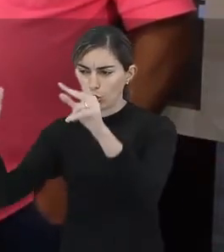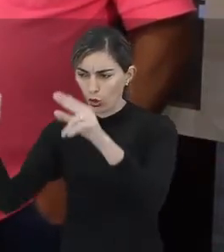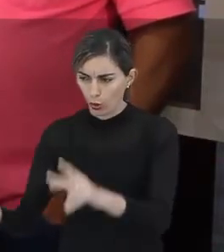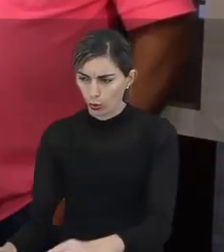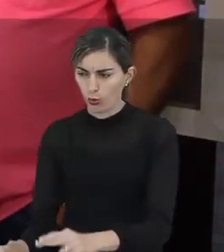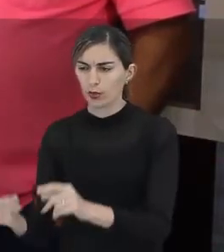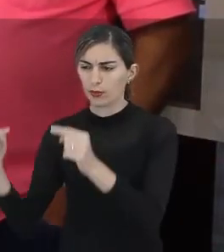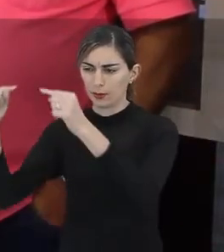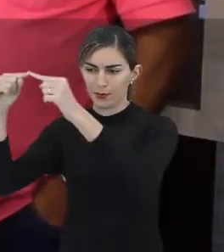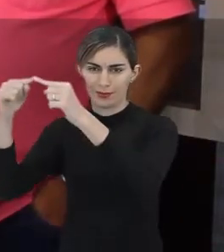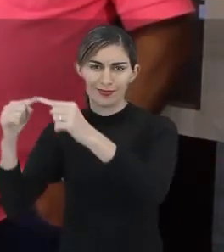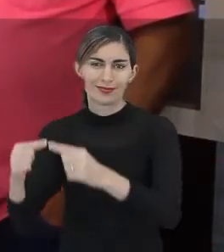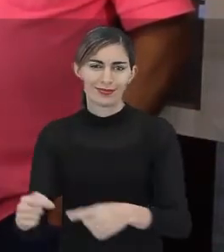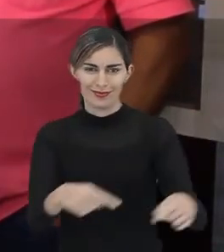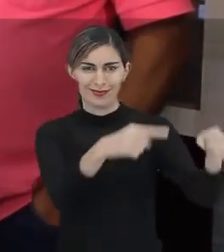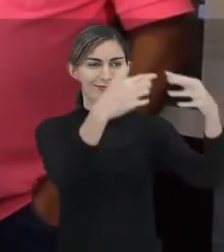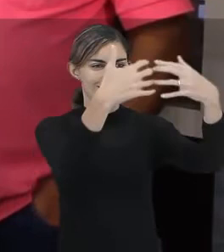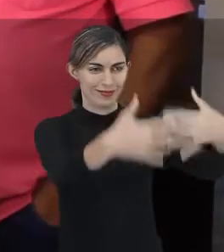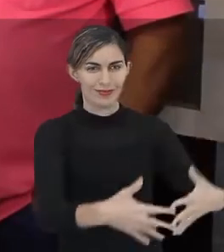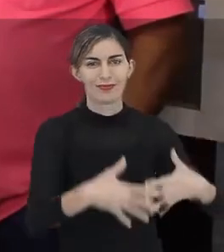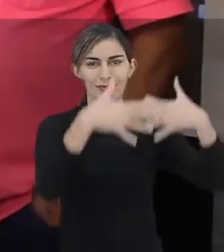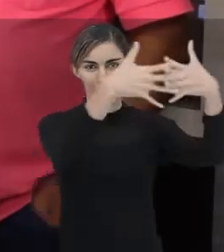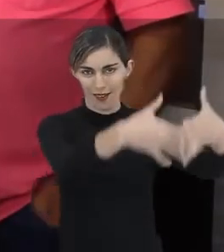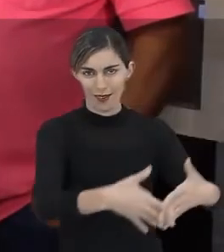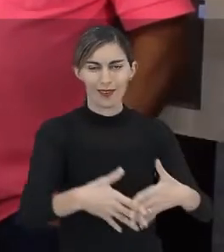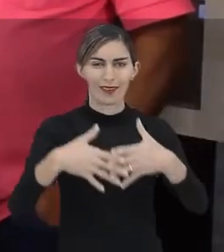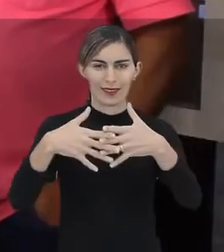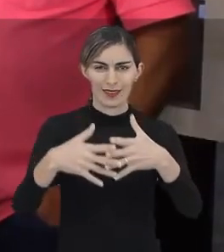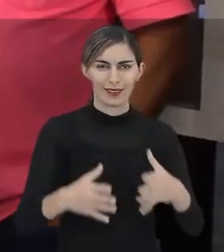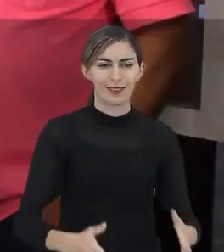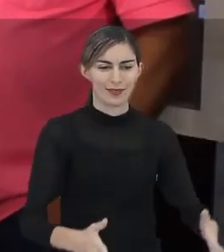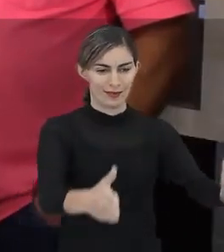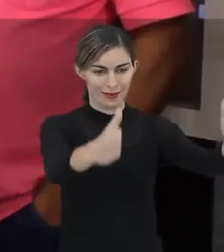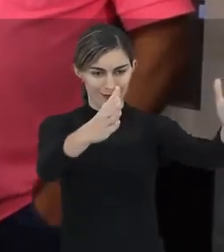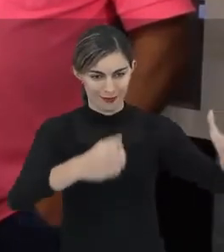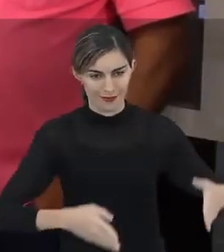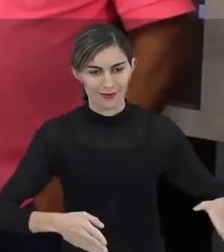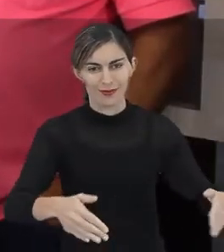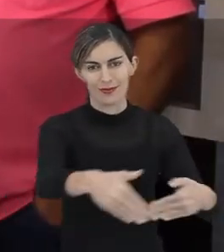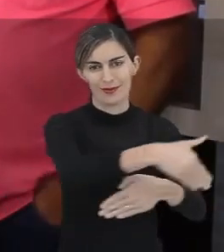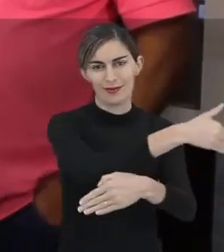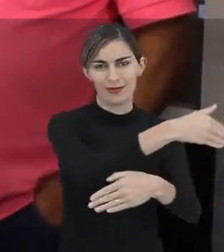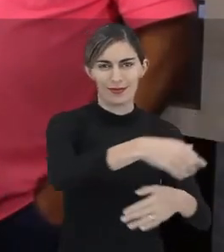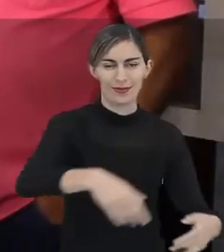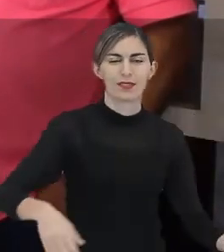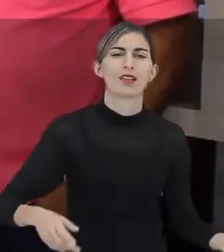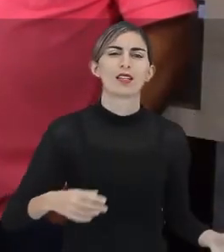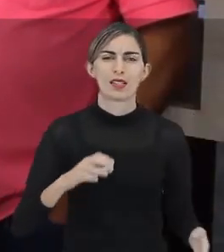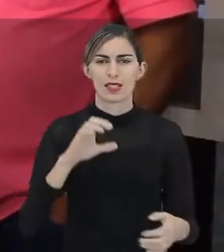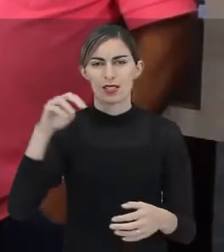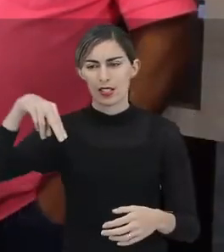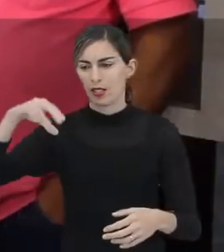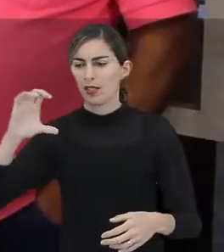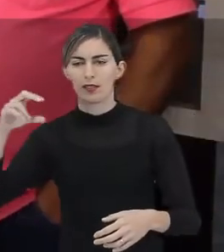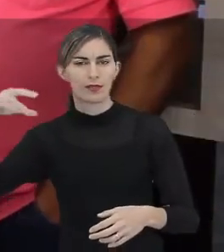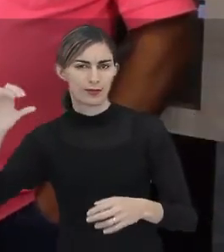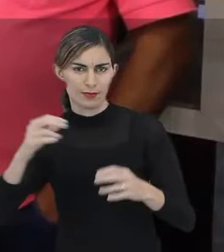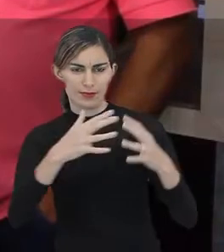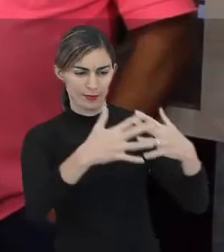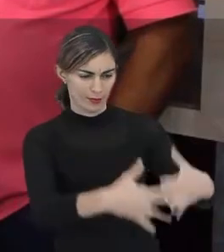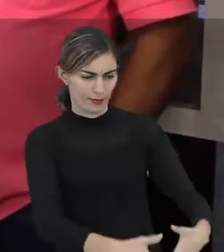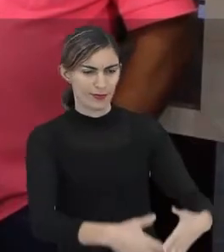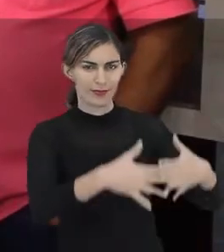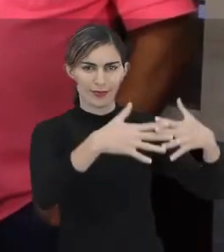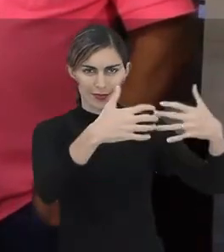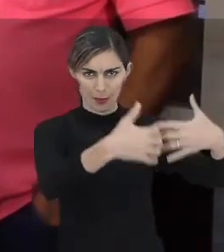e integrado diretamente com a máquina de corte, que no caso hoje usamos uma seccionadora CNC. É